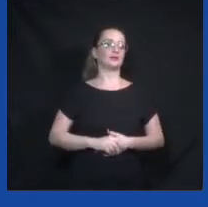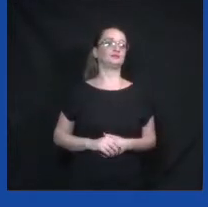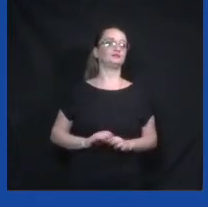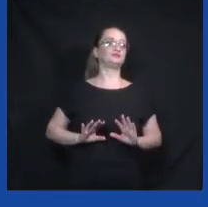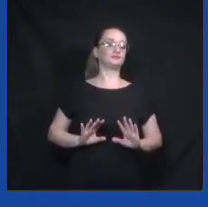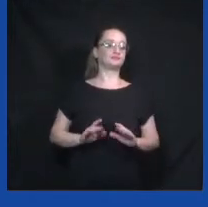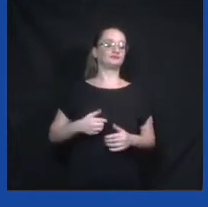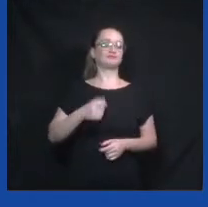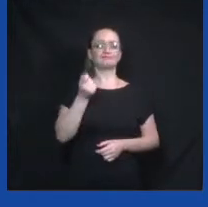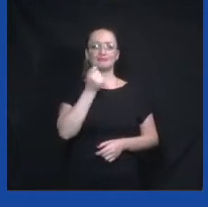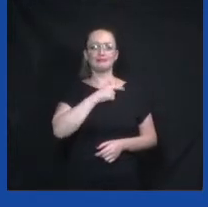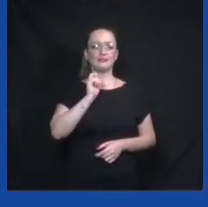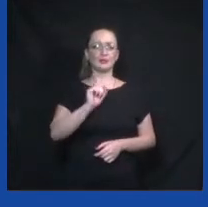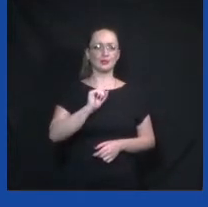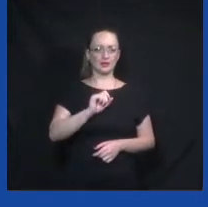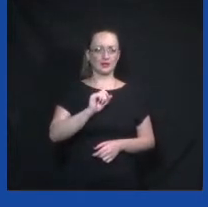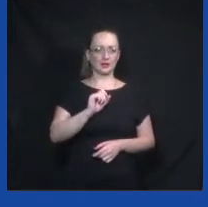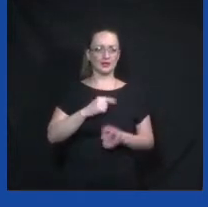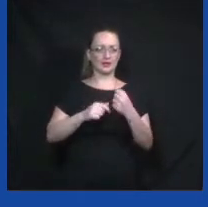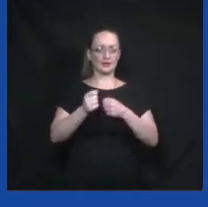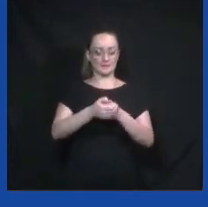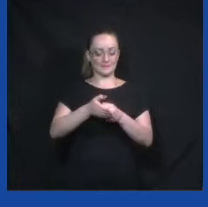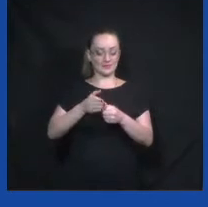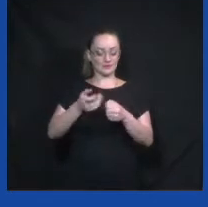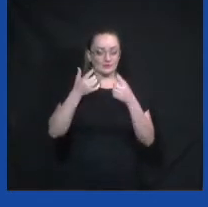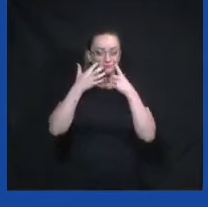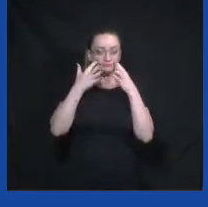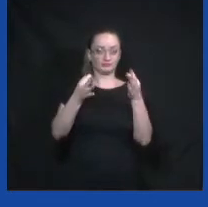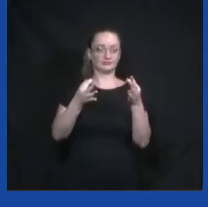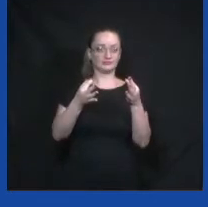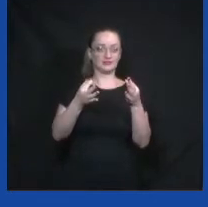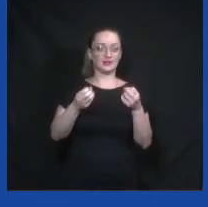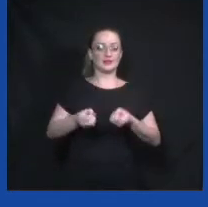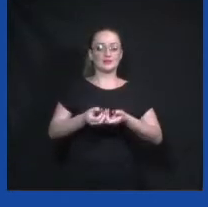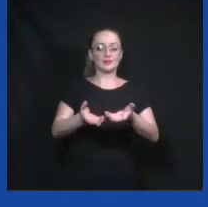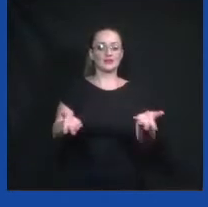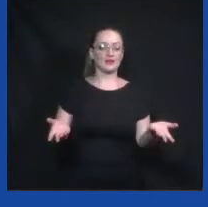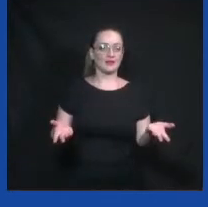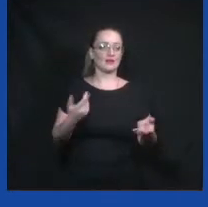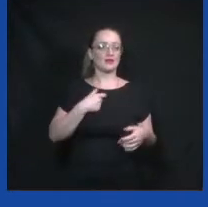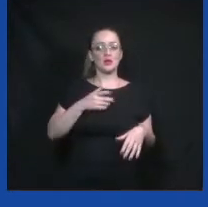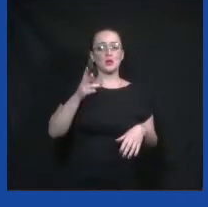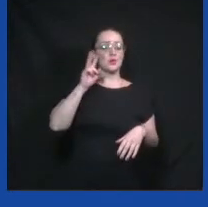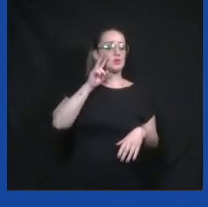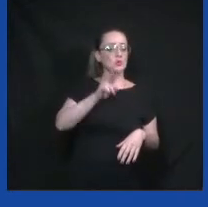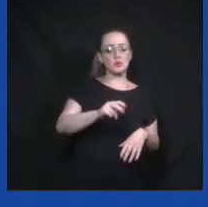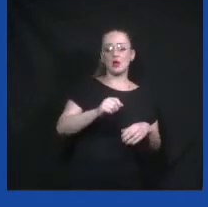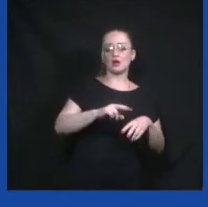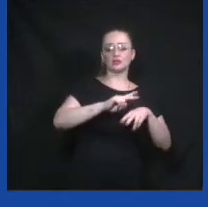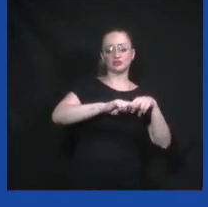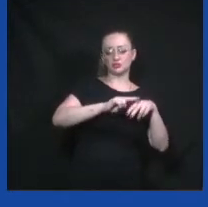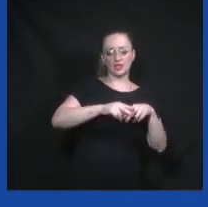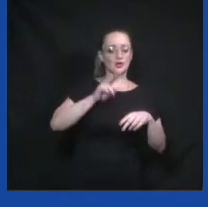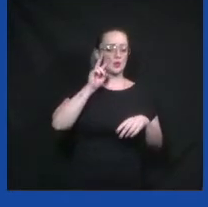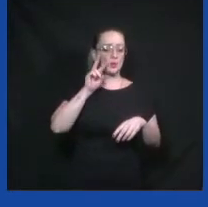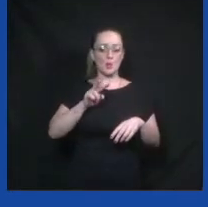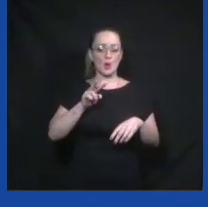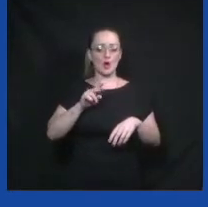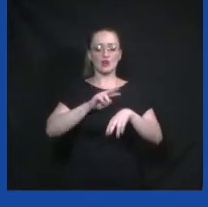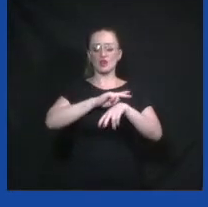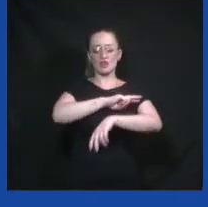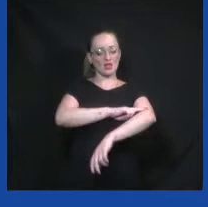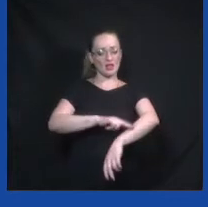Agora, é engraçado que o despreparo para a democracia é muito bem distribuído, né? Ele não olha muito gênero, ele não olha raça, ele não olha condição socioeconômica, e